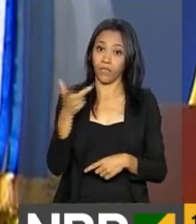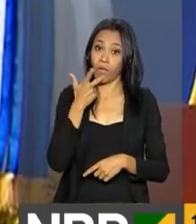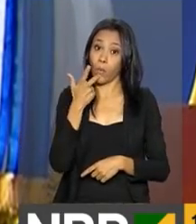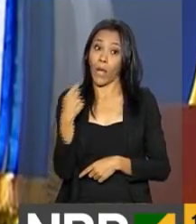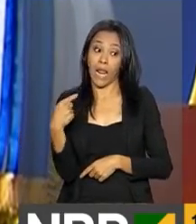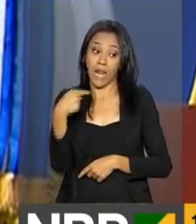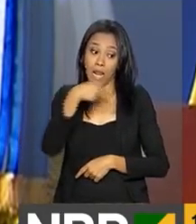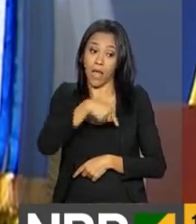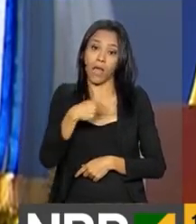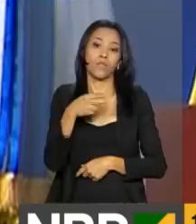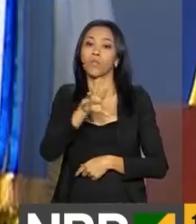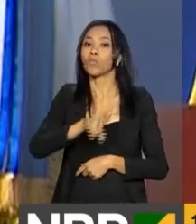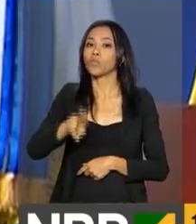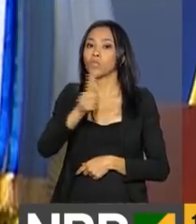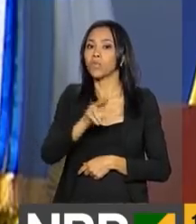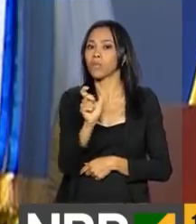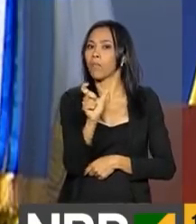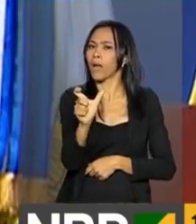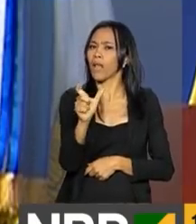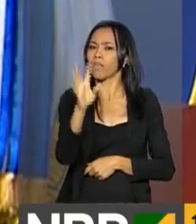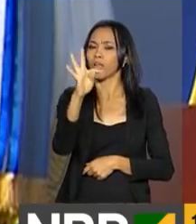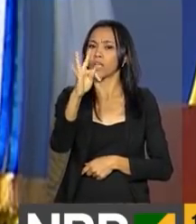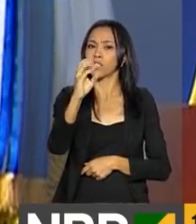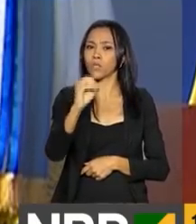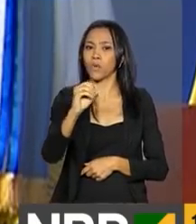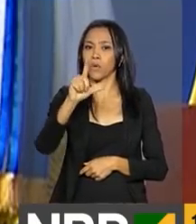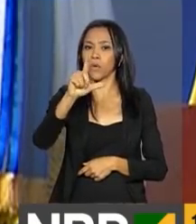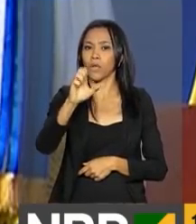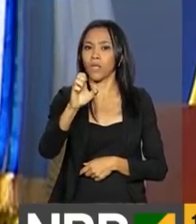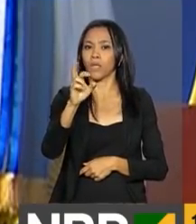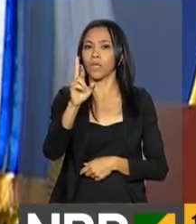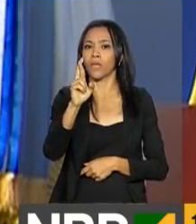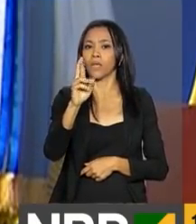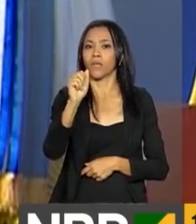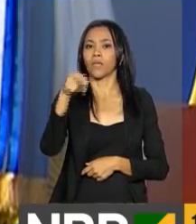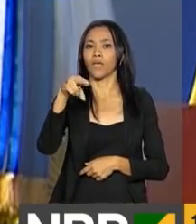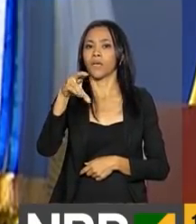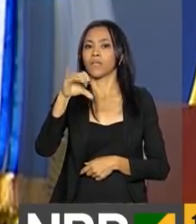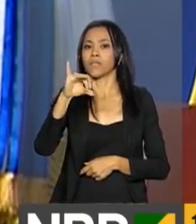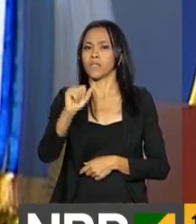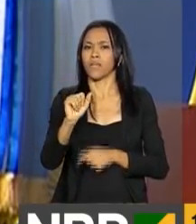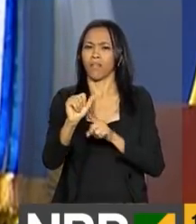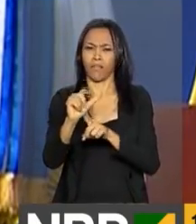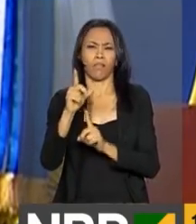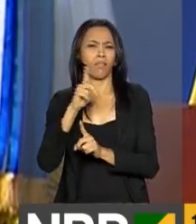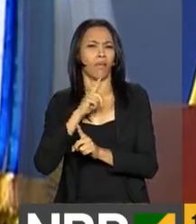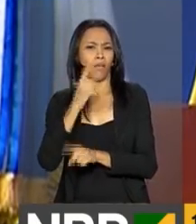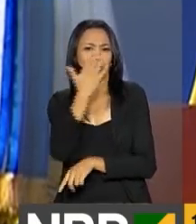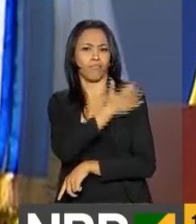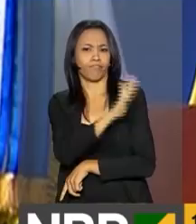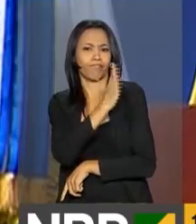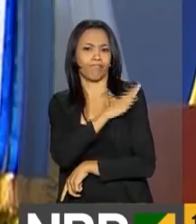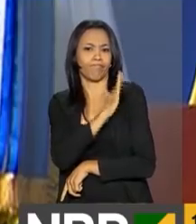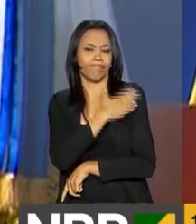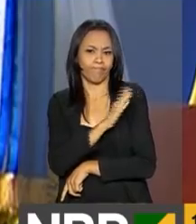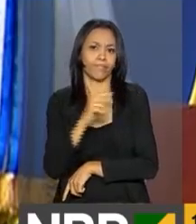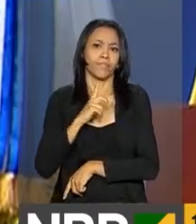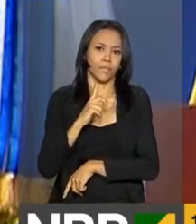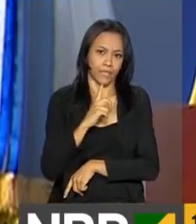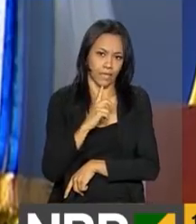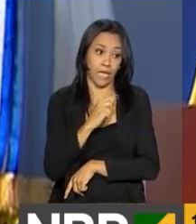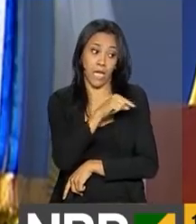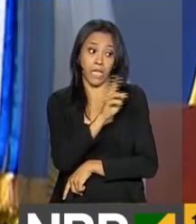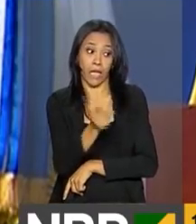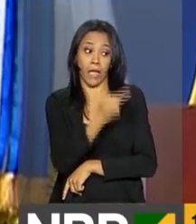palavra tolerância, porque a palavra tolerância é discriminatória. Se eu tolero alguém, é porque o outro está errado, mas eu